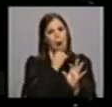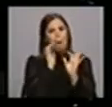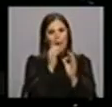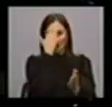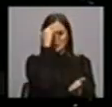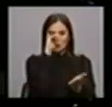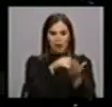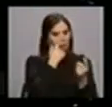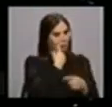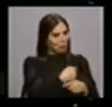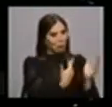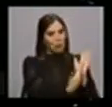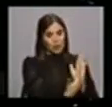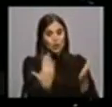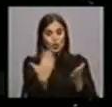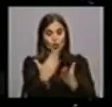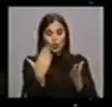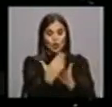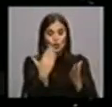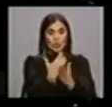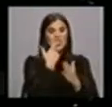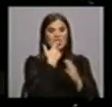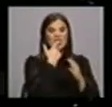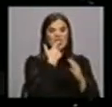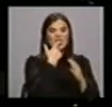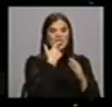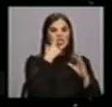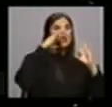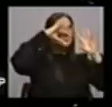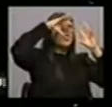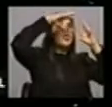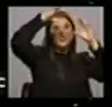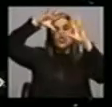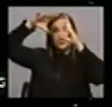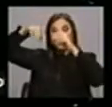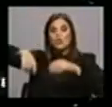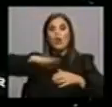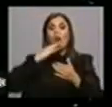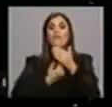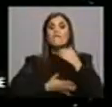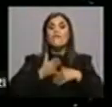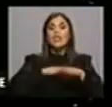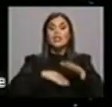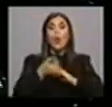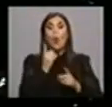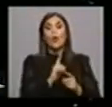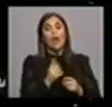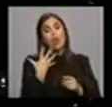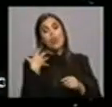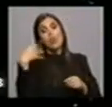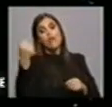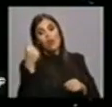resultados apresentados pelo estudo de um meteorito muito particular. O que é que eles fizeram com esse meteorito? Olha, levaram-no